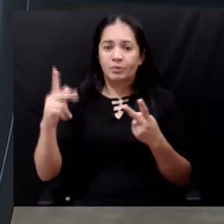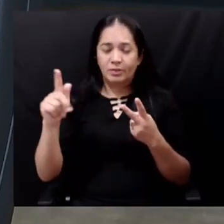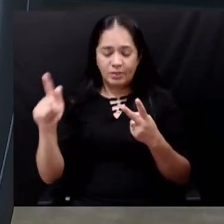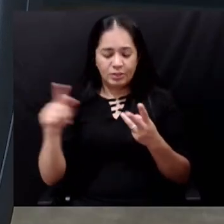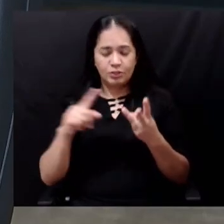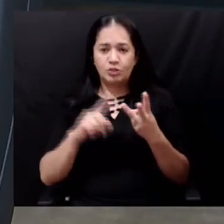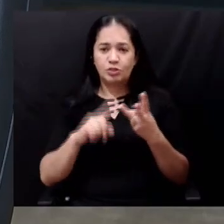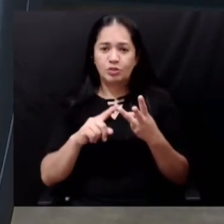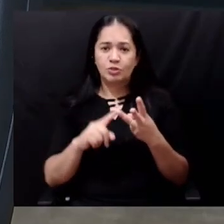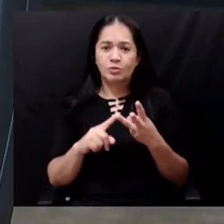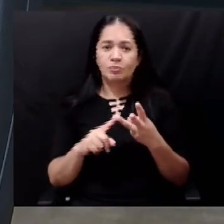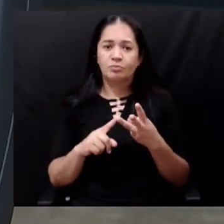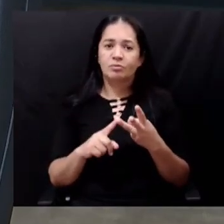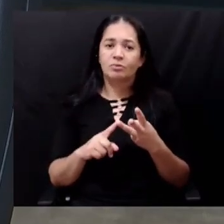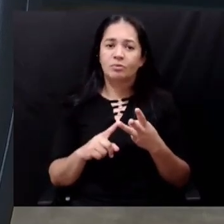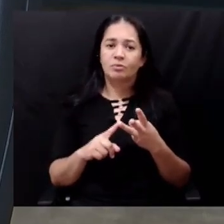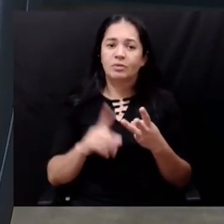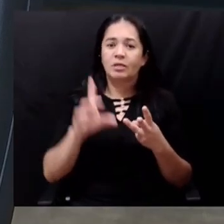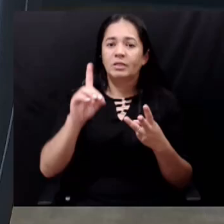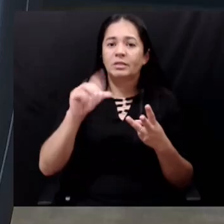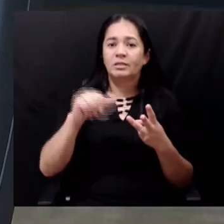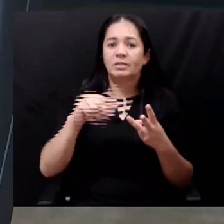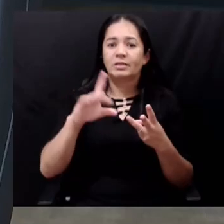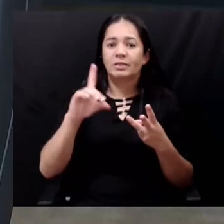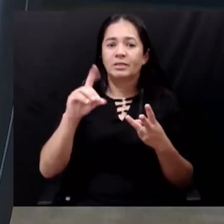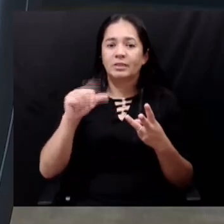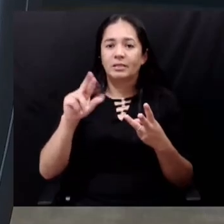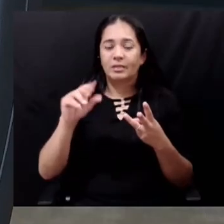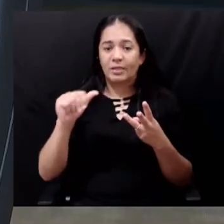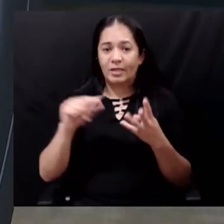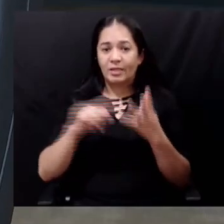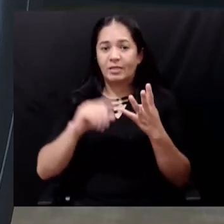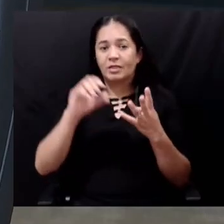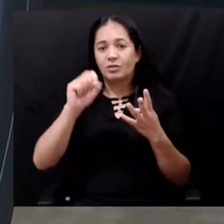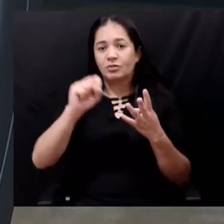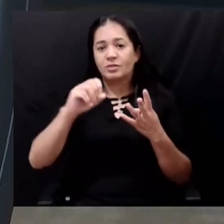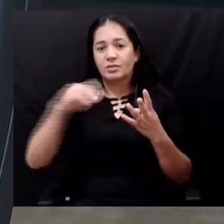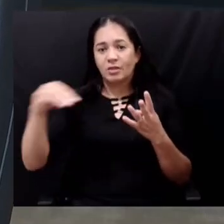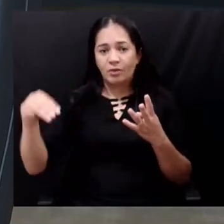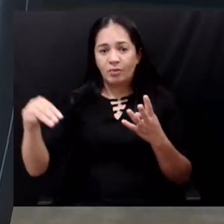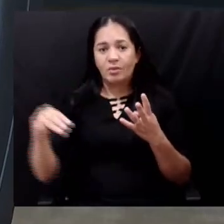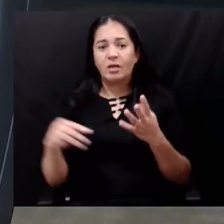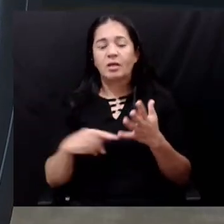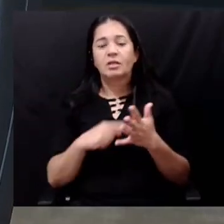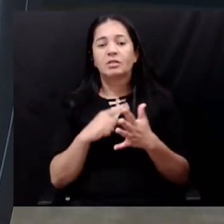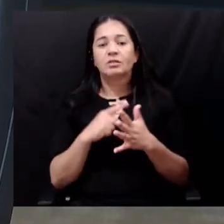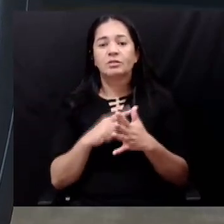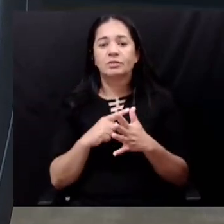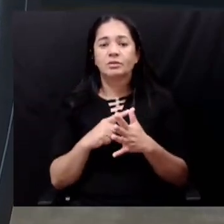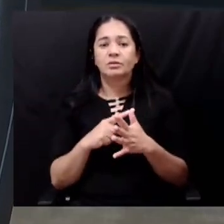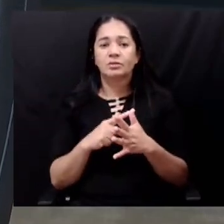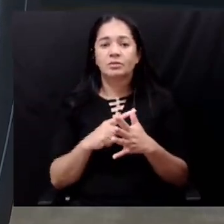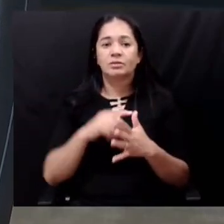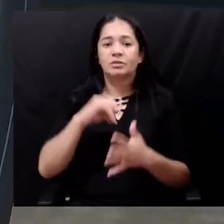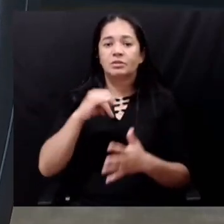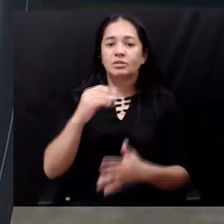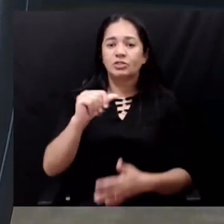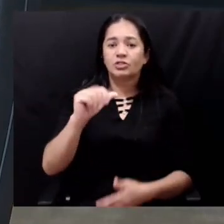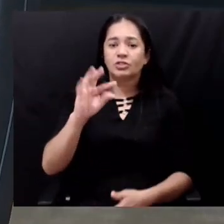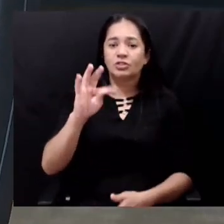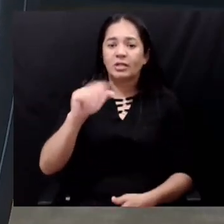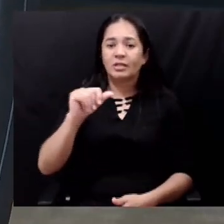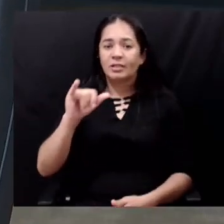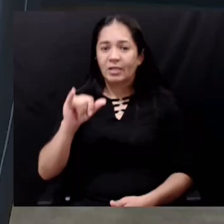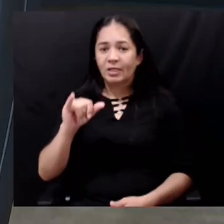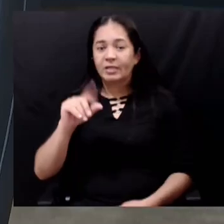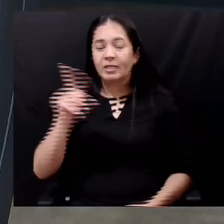o Dandara, que é no São Marcos, que é o Dandara e o Dandarinha. Temos o Jataí, que é um pré-vestibulinho em Limeira, o